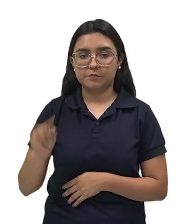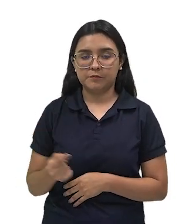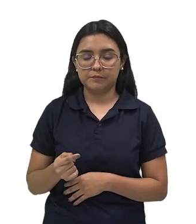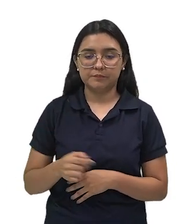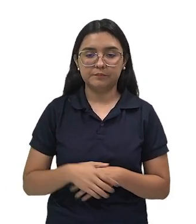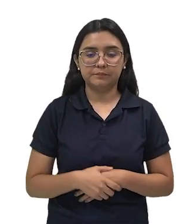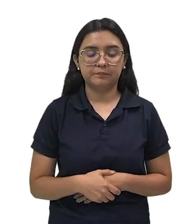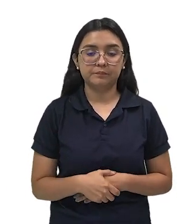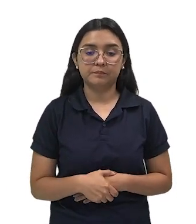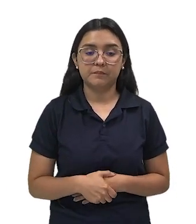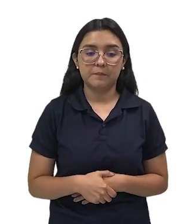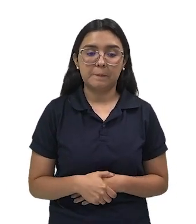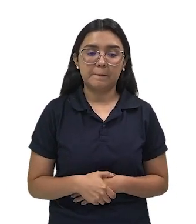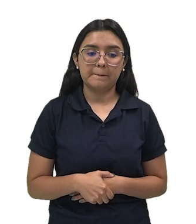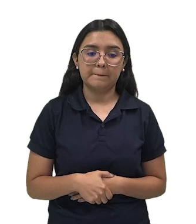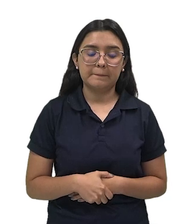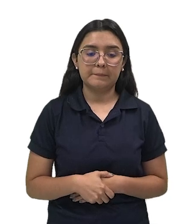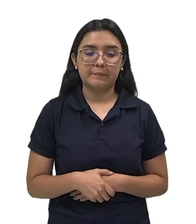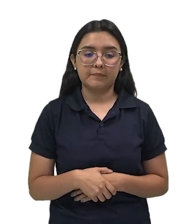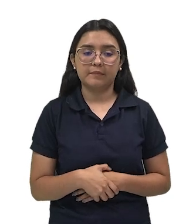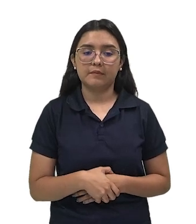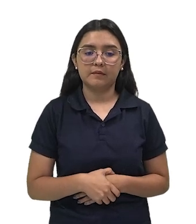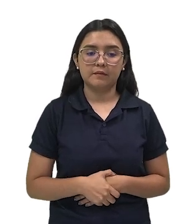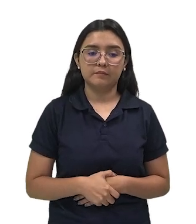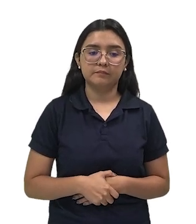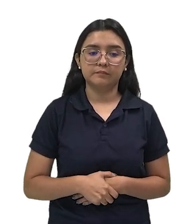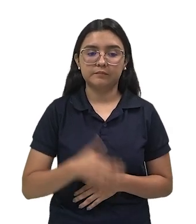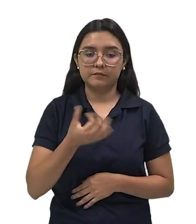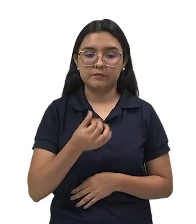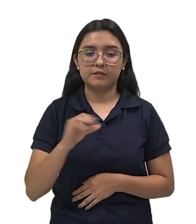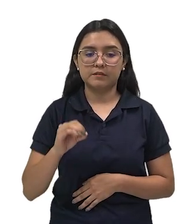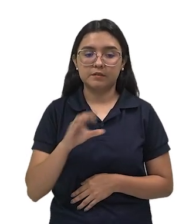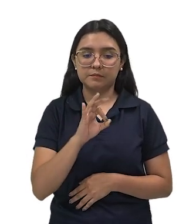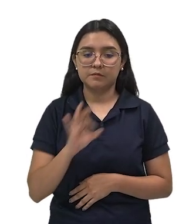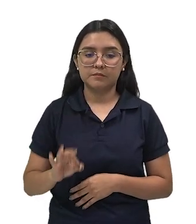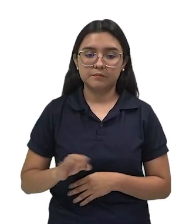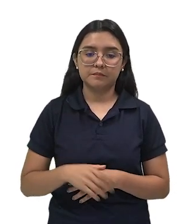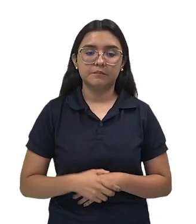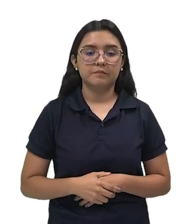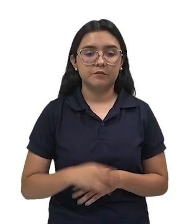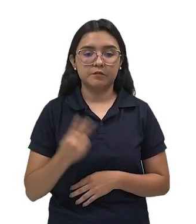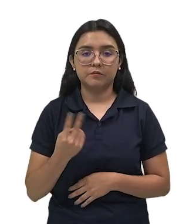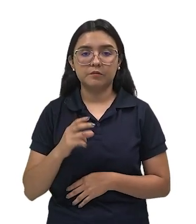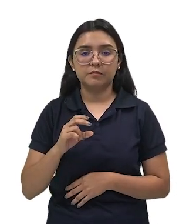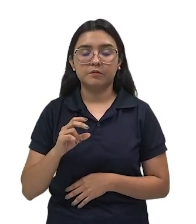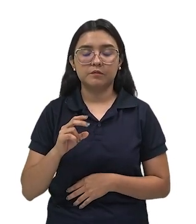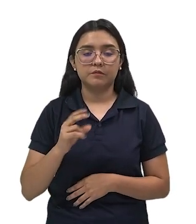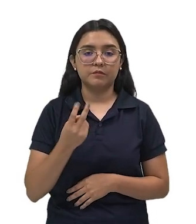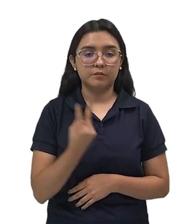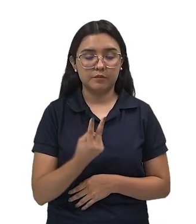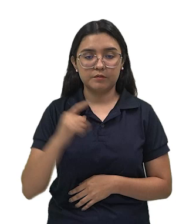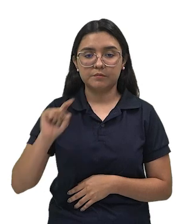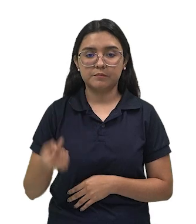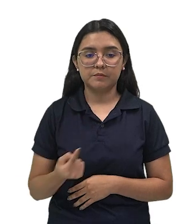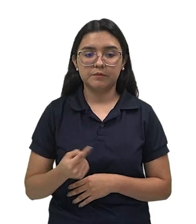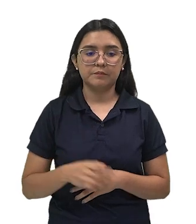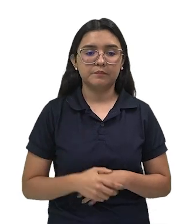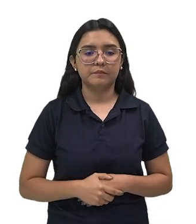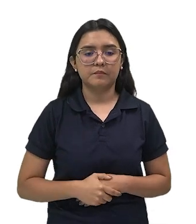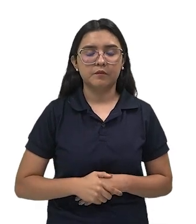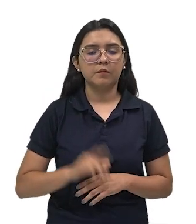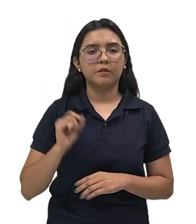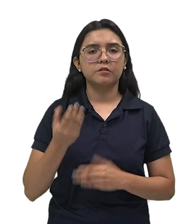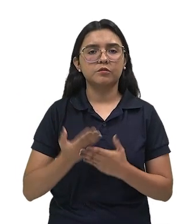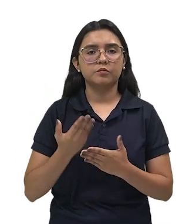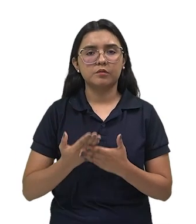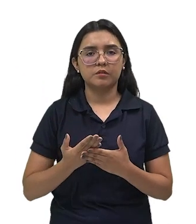2.000. Né? E 60% de 2.000. Então, o que nós vimos lá nas nossas aulas